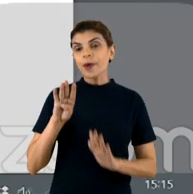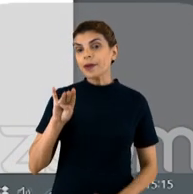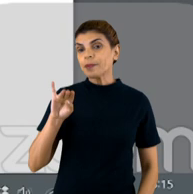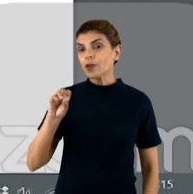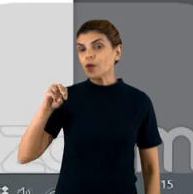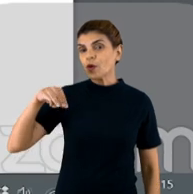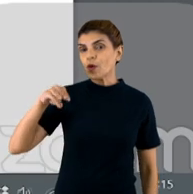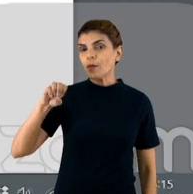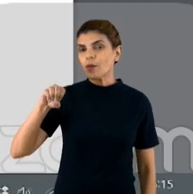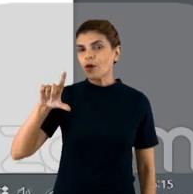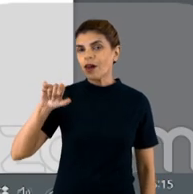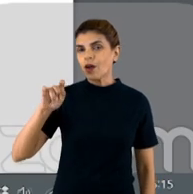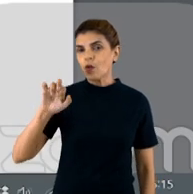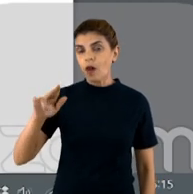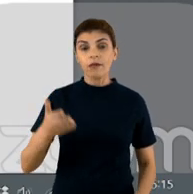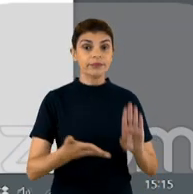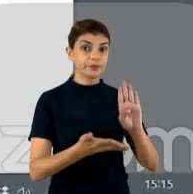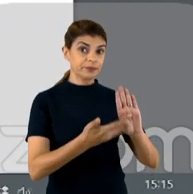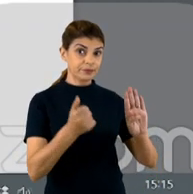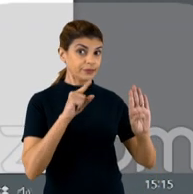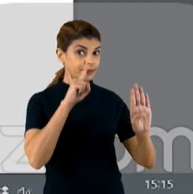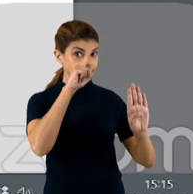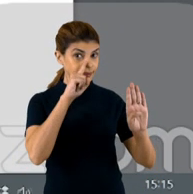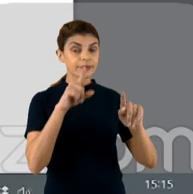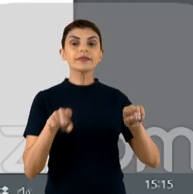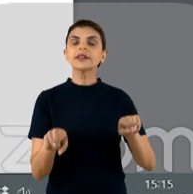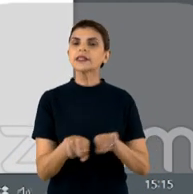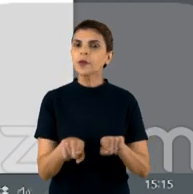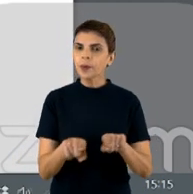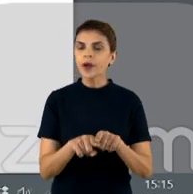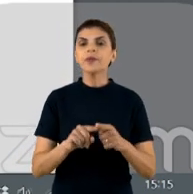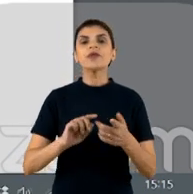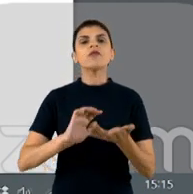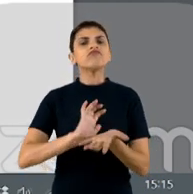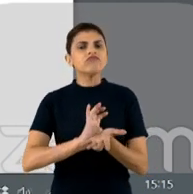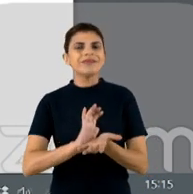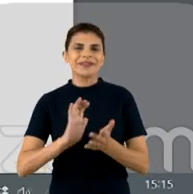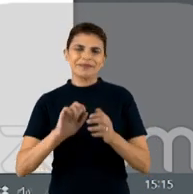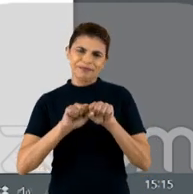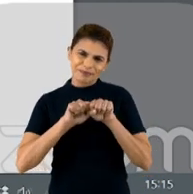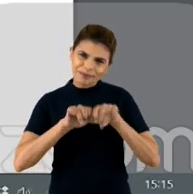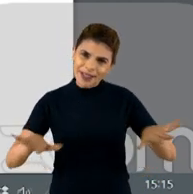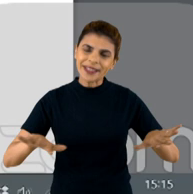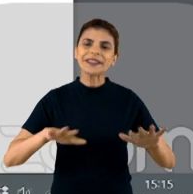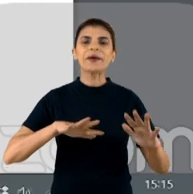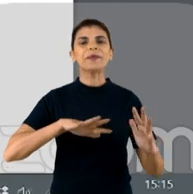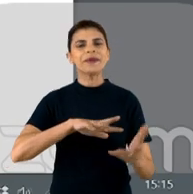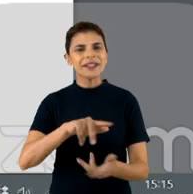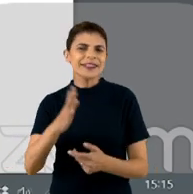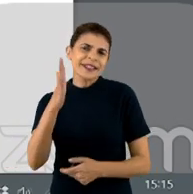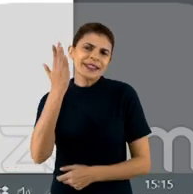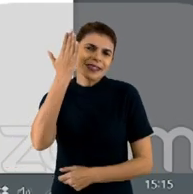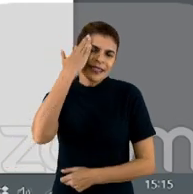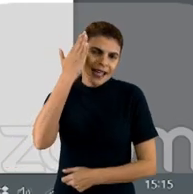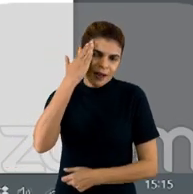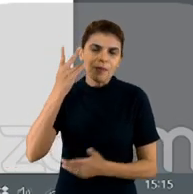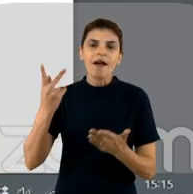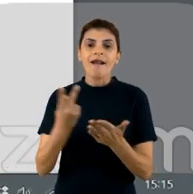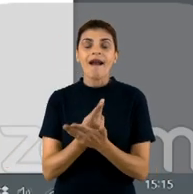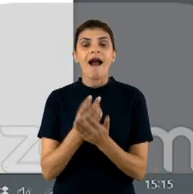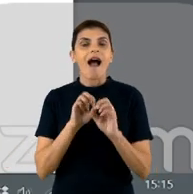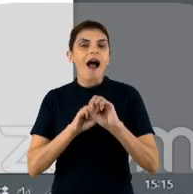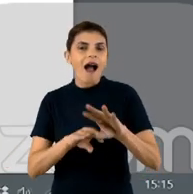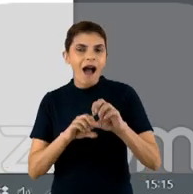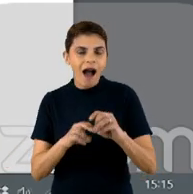com ênfase na área da biotecnologia. E, diante da pandemia, né, a necessidade das aulas online se tornaram